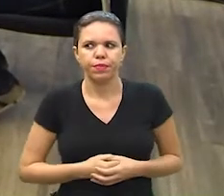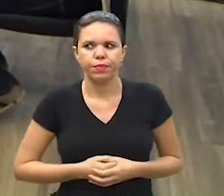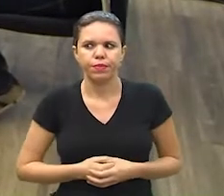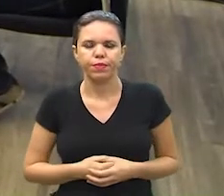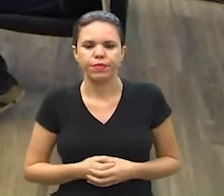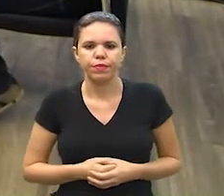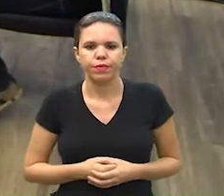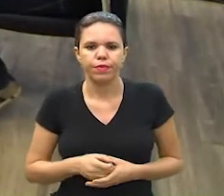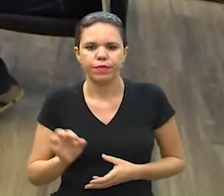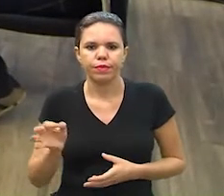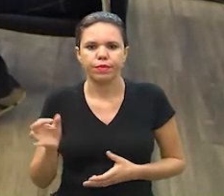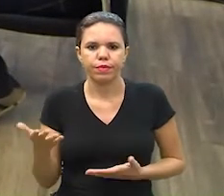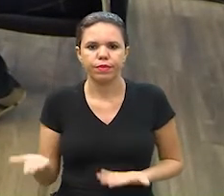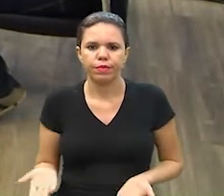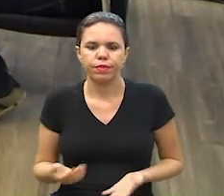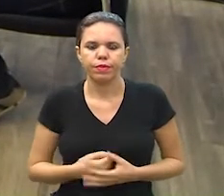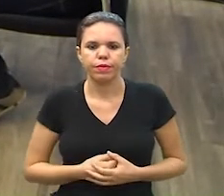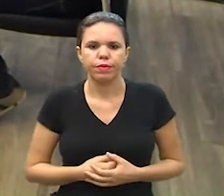Exatamente.